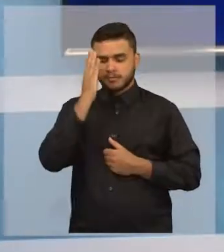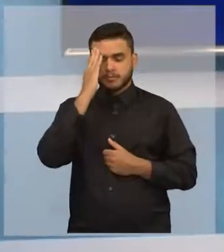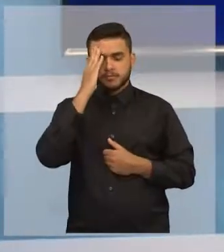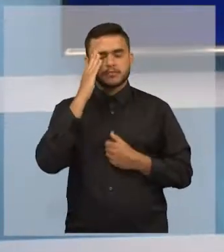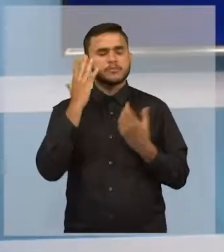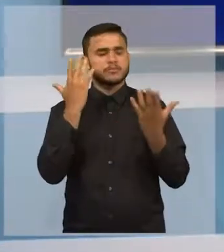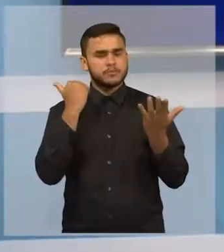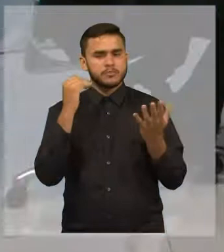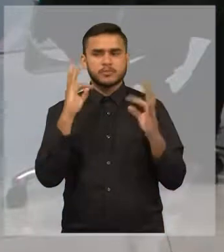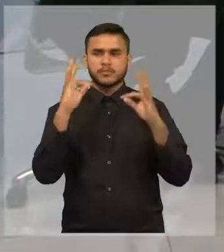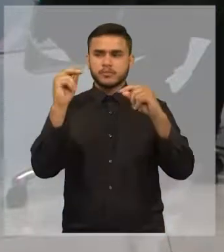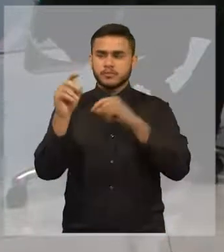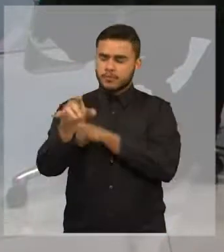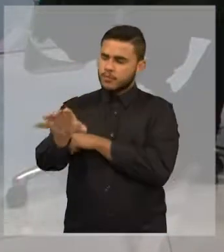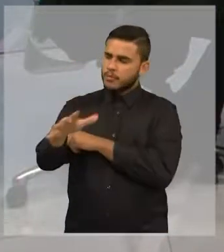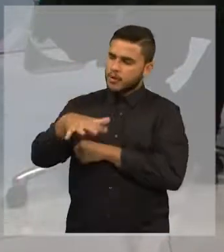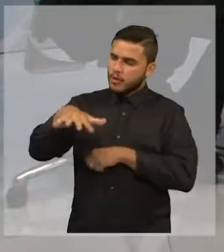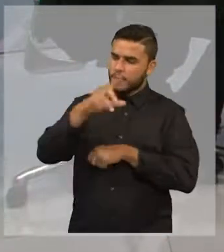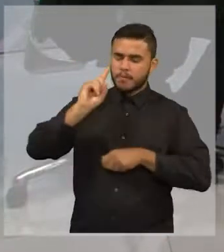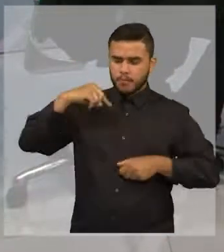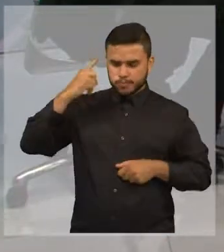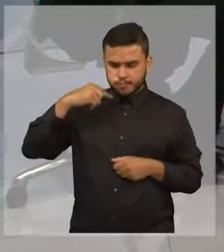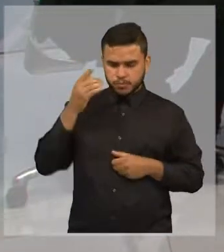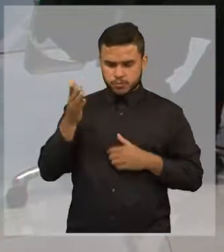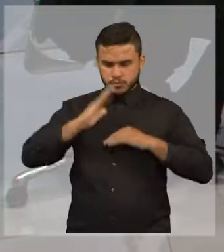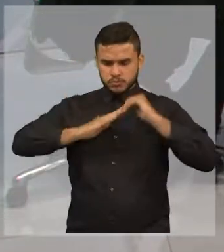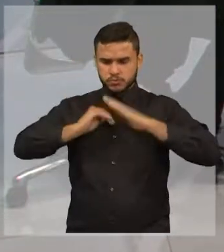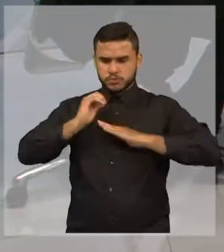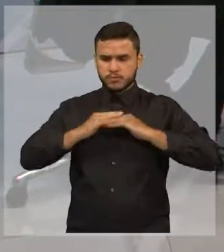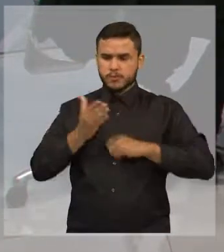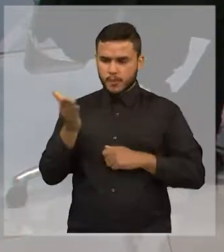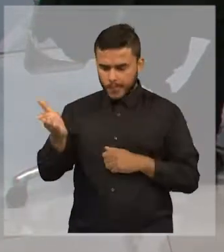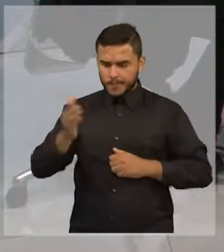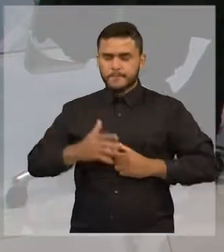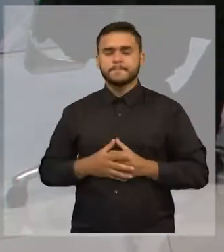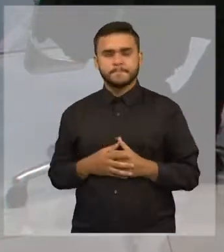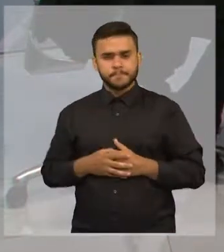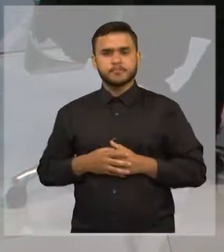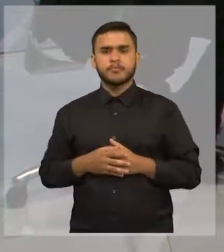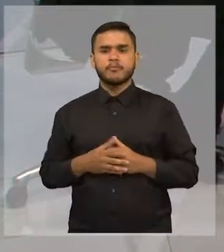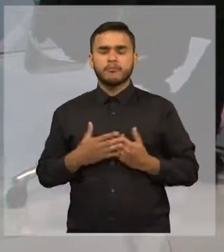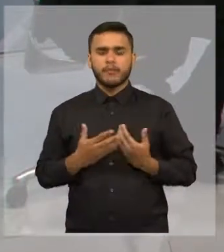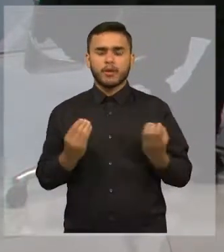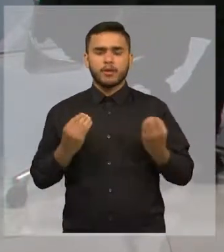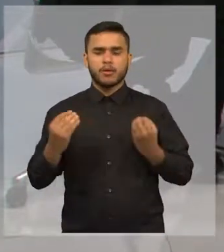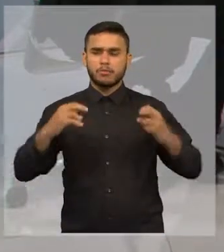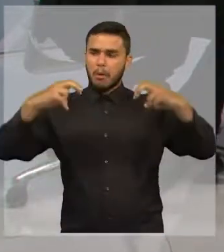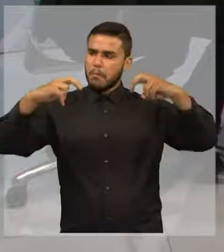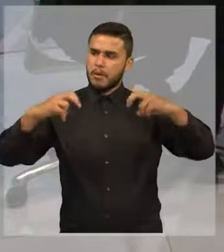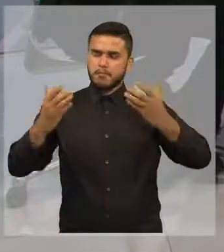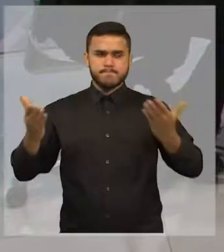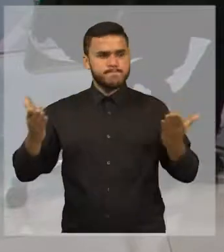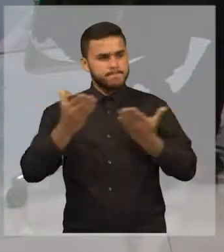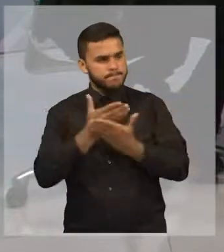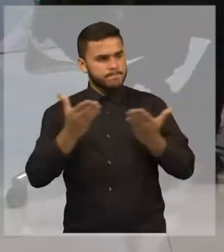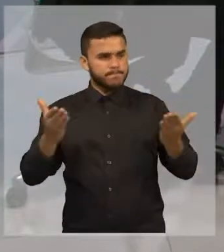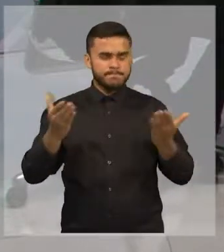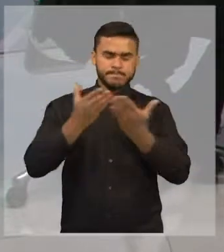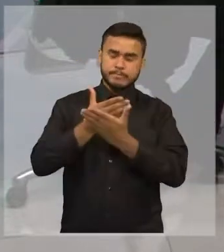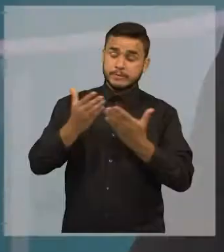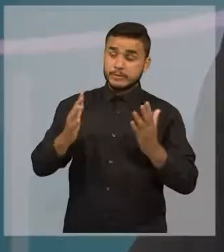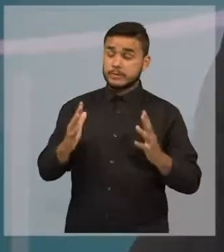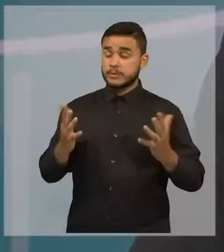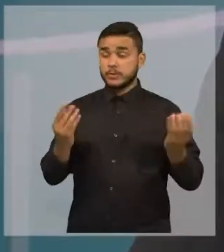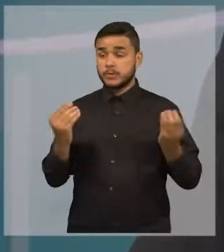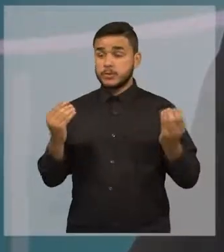mediar conflitos, sobretudo na sua área de atuação profissional, como é o direito, obviamente tem uma percepção bem mais alargada